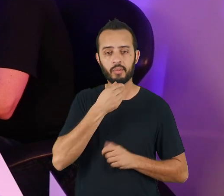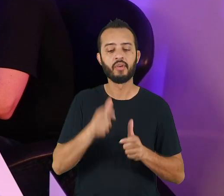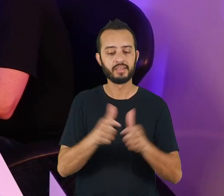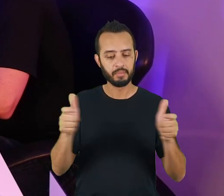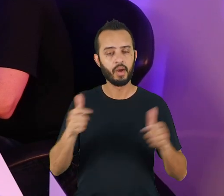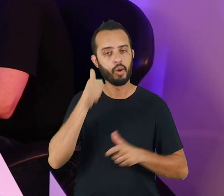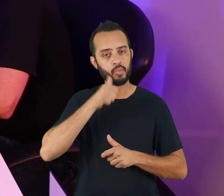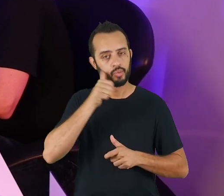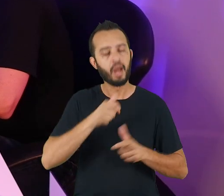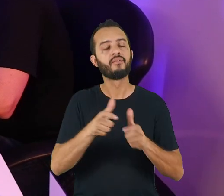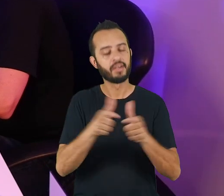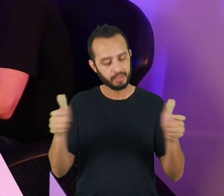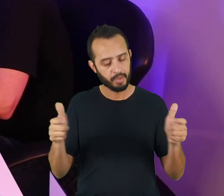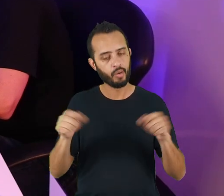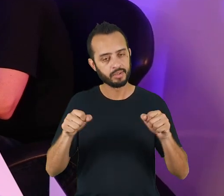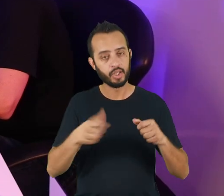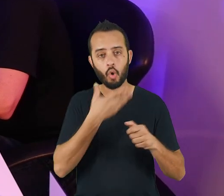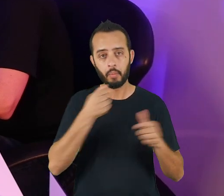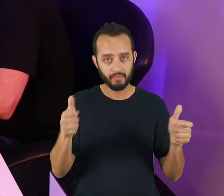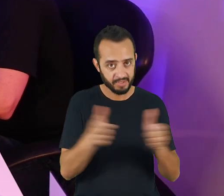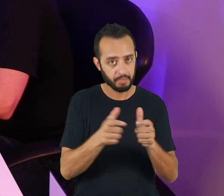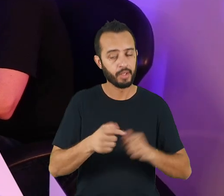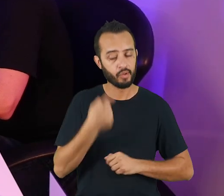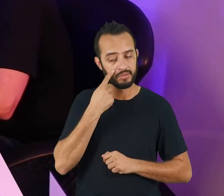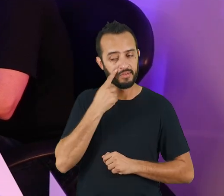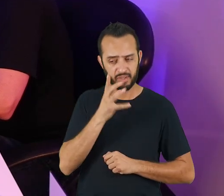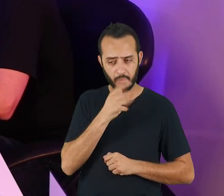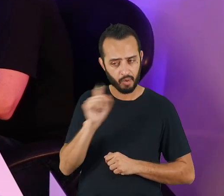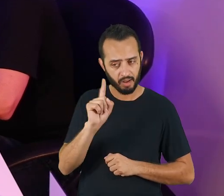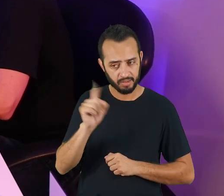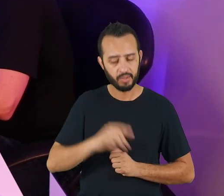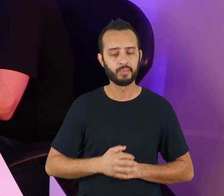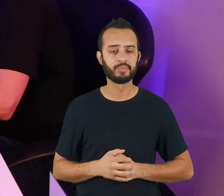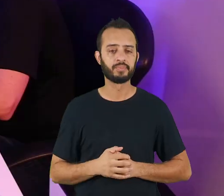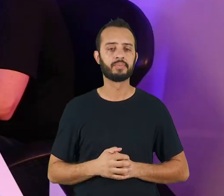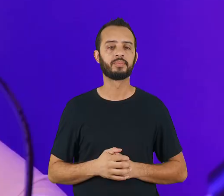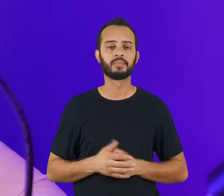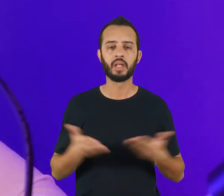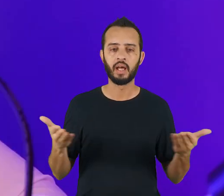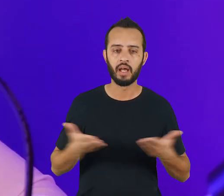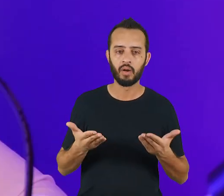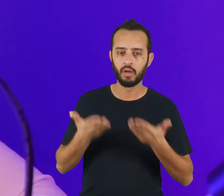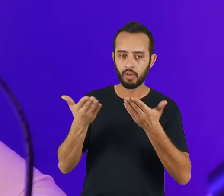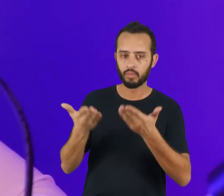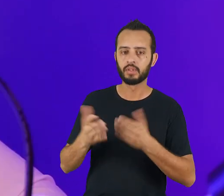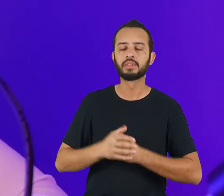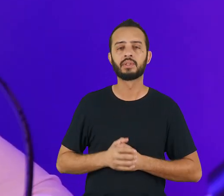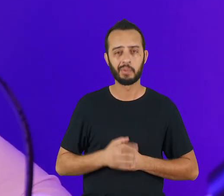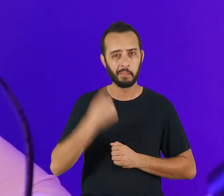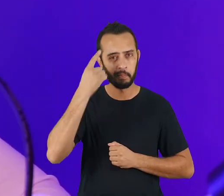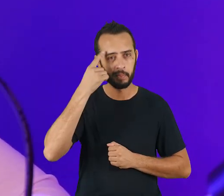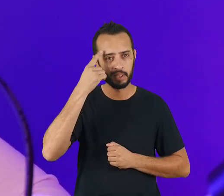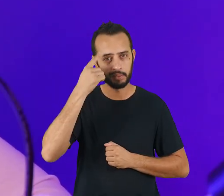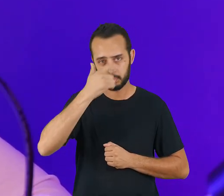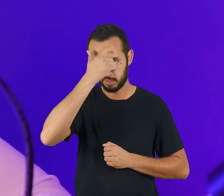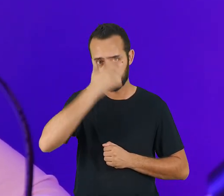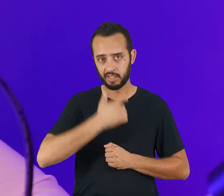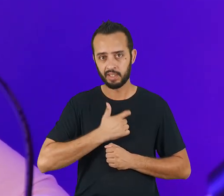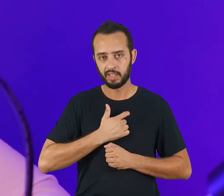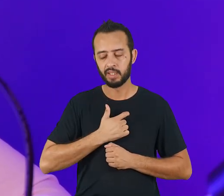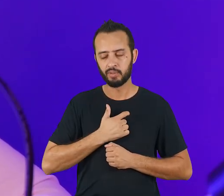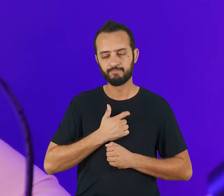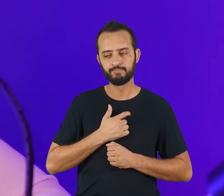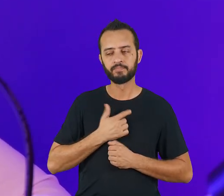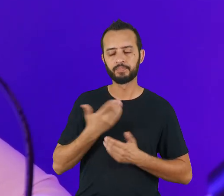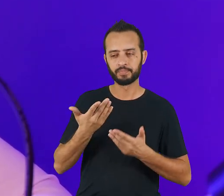homens num tempo e não vai ser não vai demorar muito não agora com essa sua linha de de pensamento que eu entrei